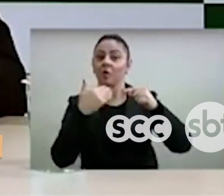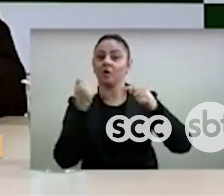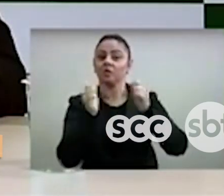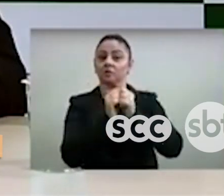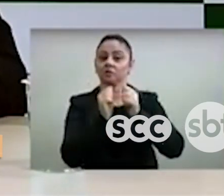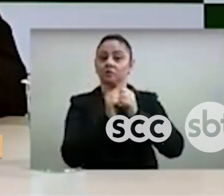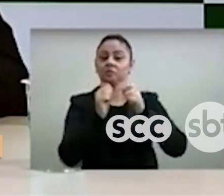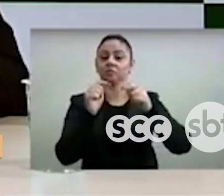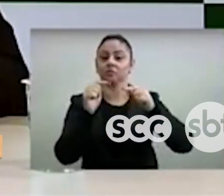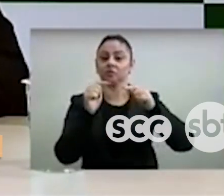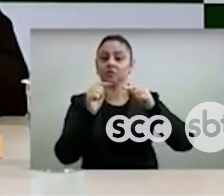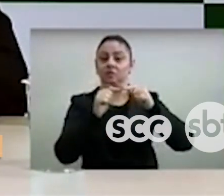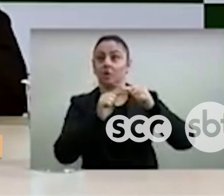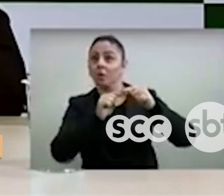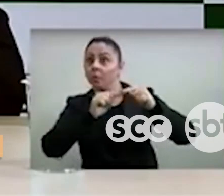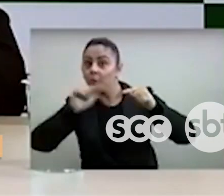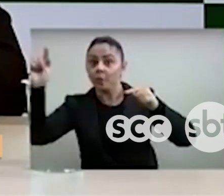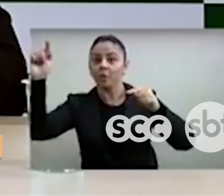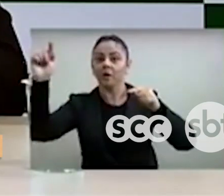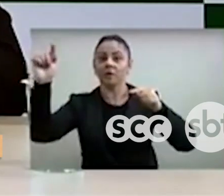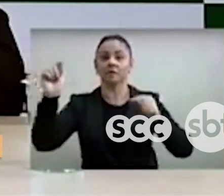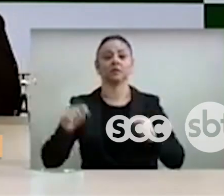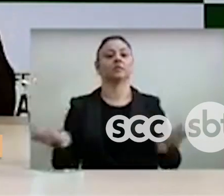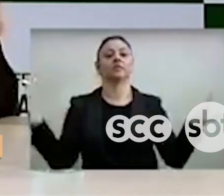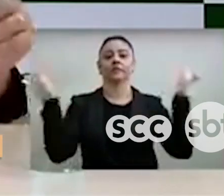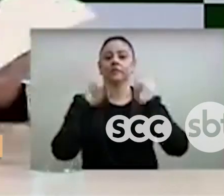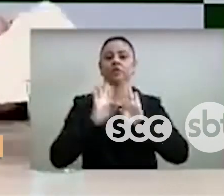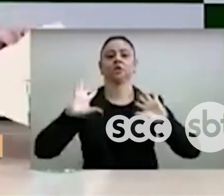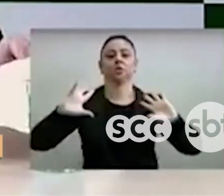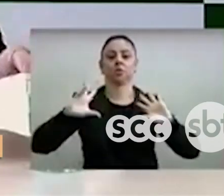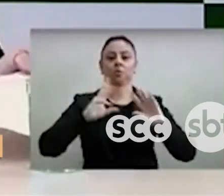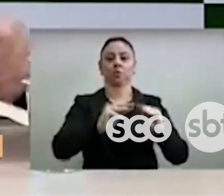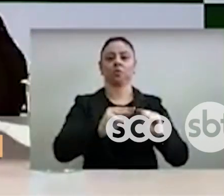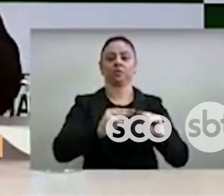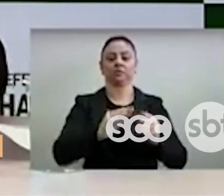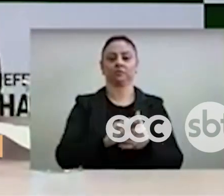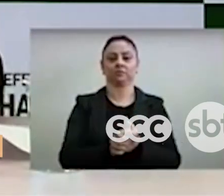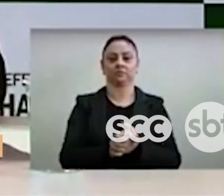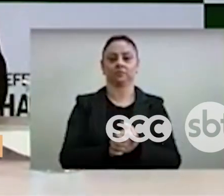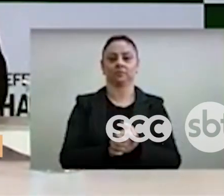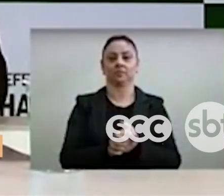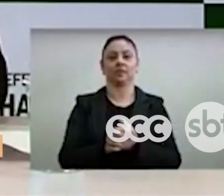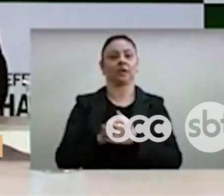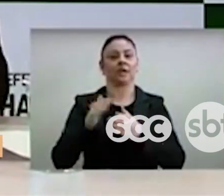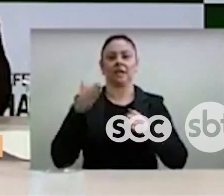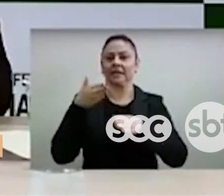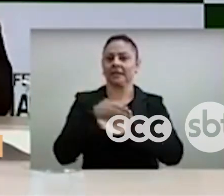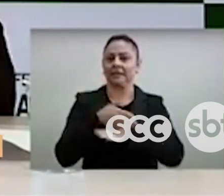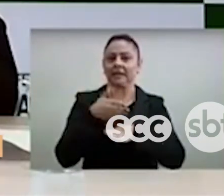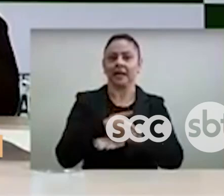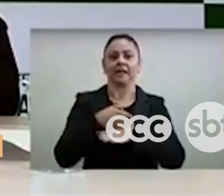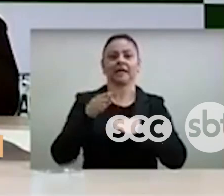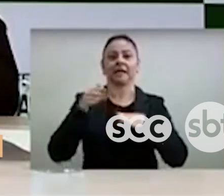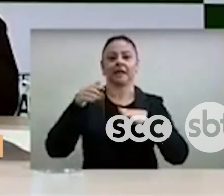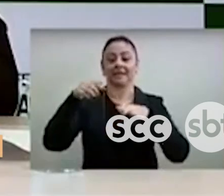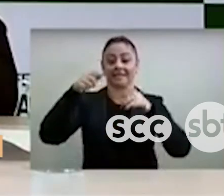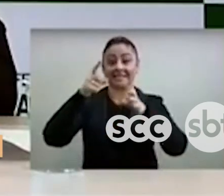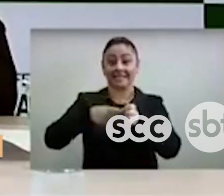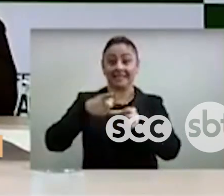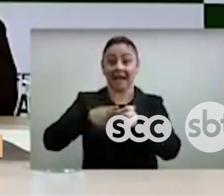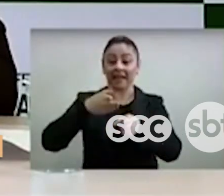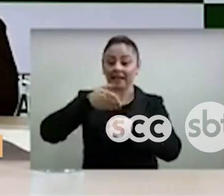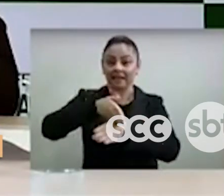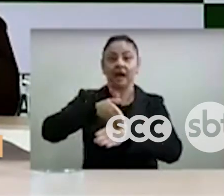ascendente, será determinado o lockdown, inclusive com todas as entradas do perímetro bloqueadas por